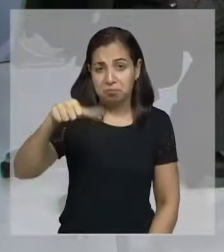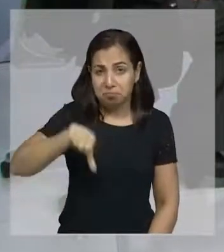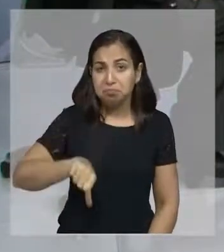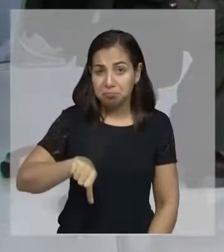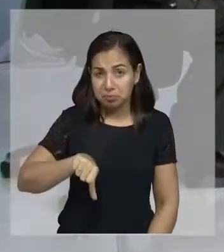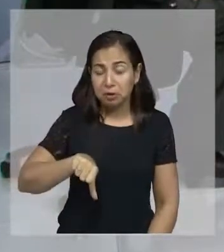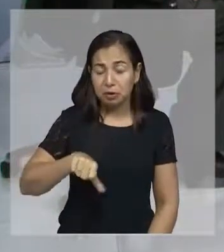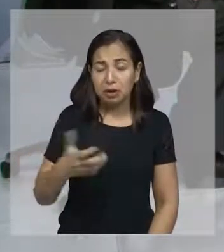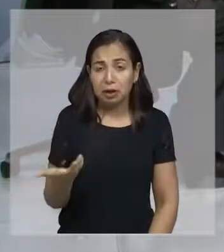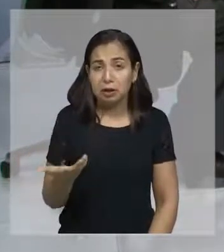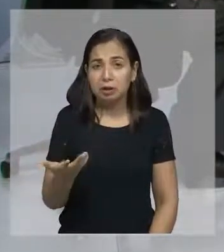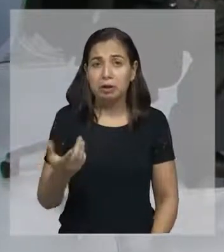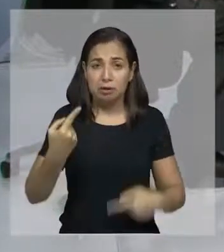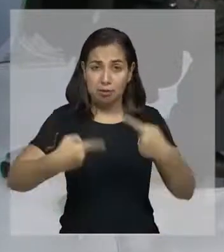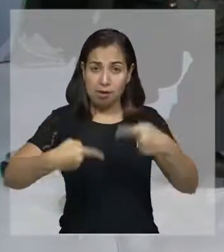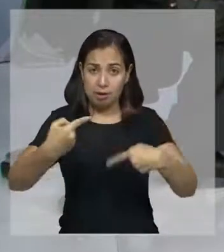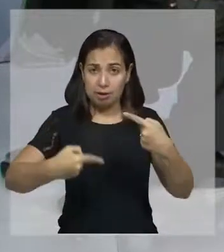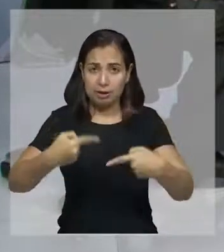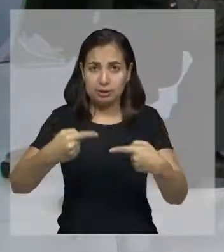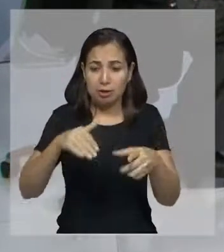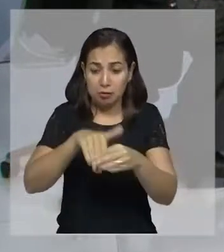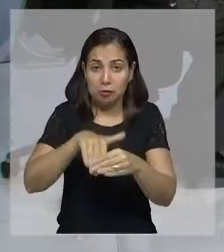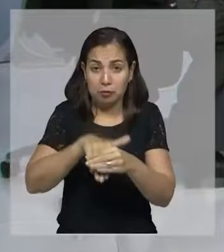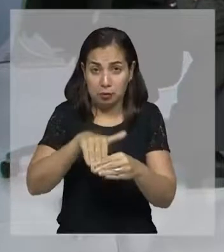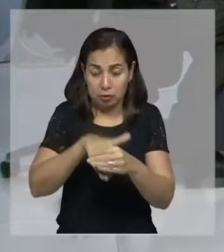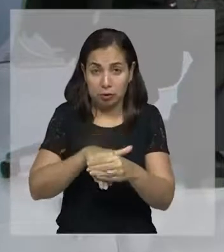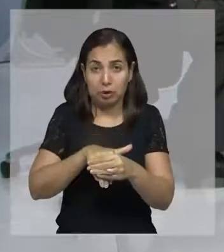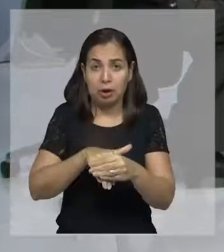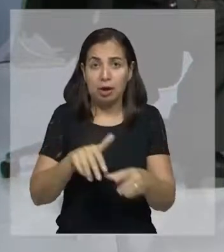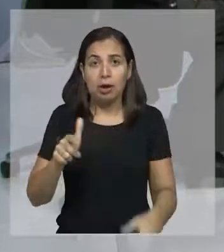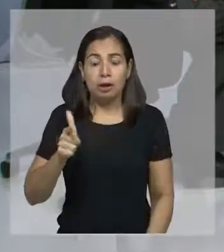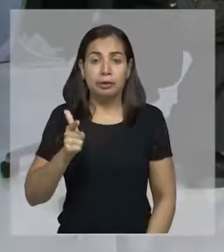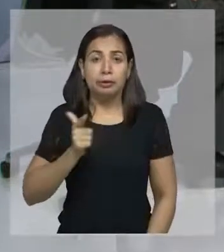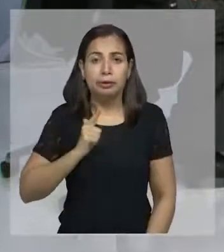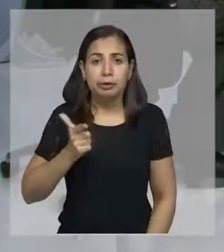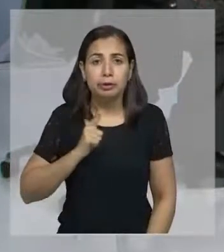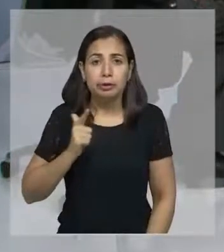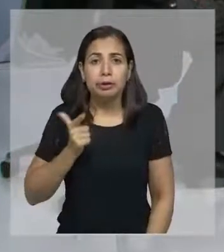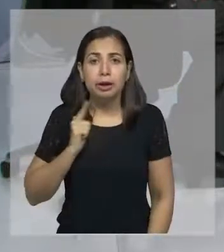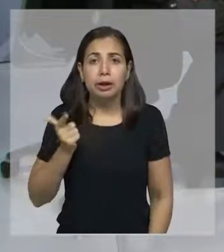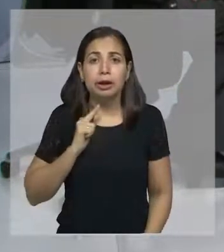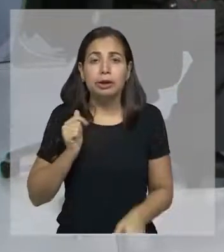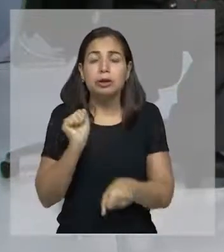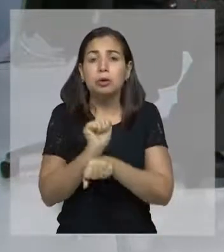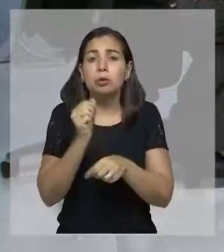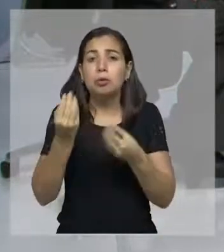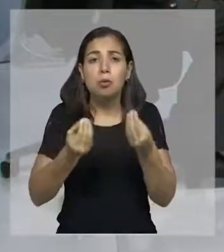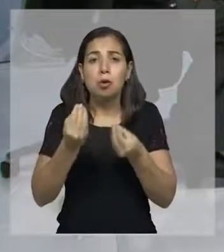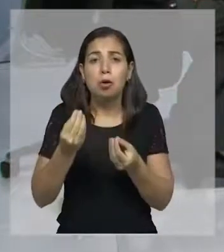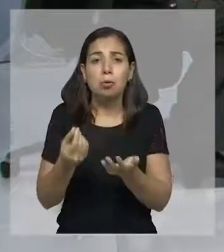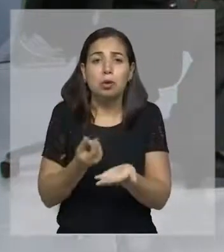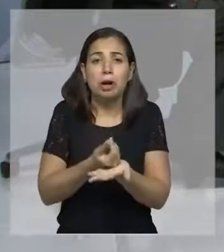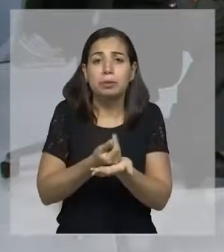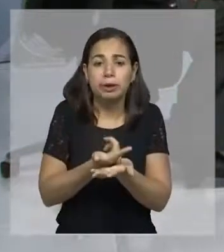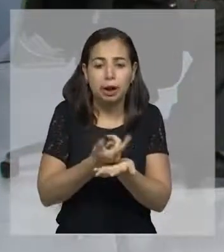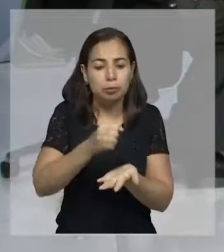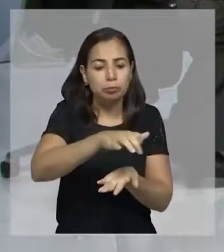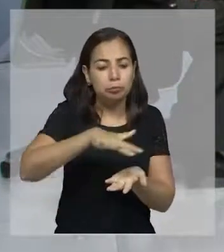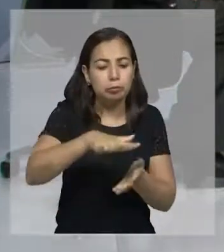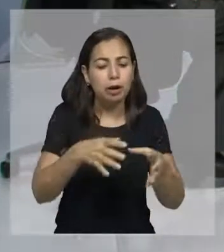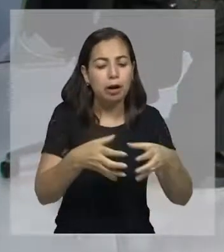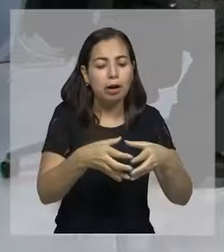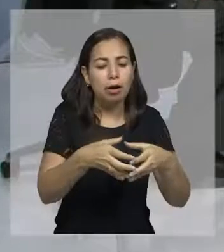si devolve a estabilidade pelo capital político que gera, para que se possa